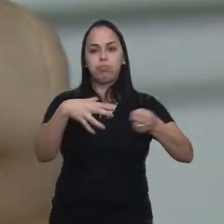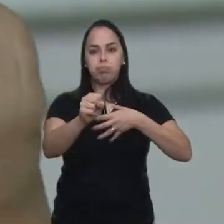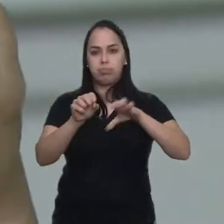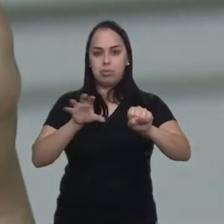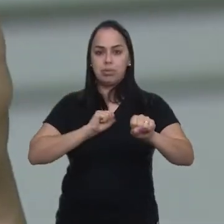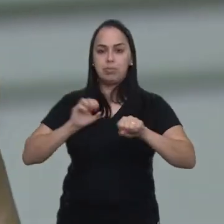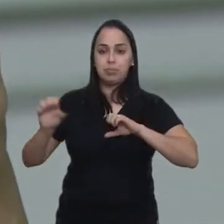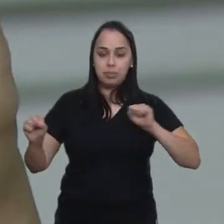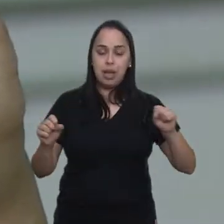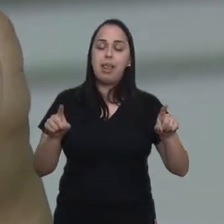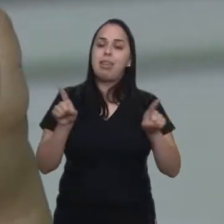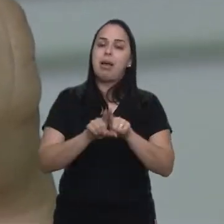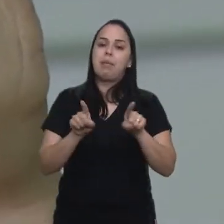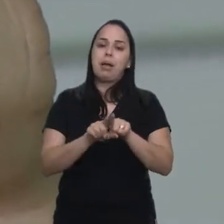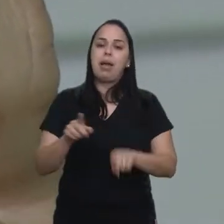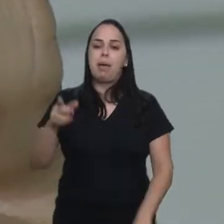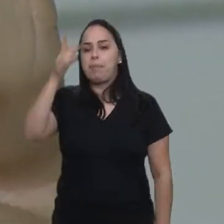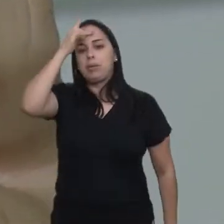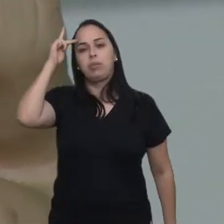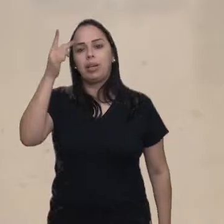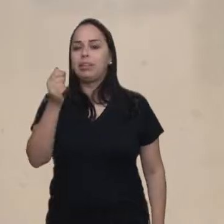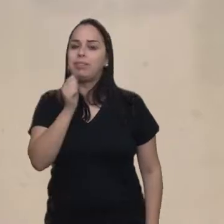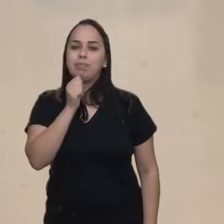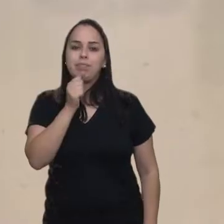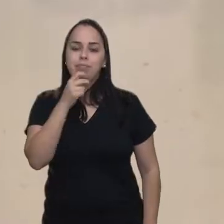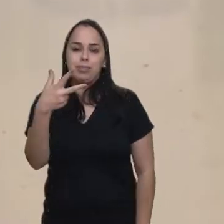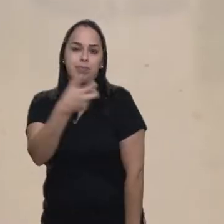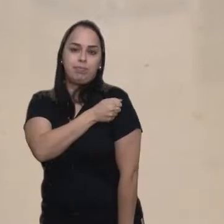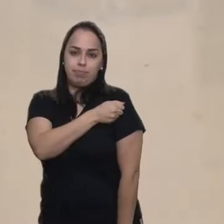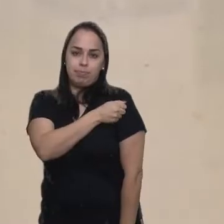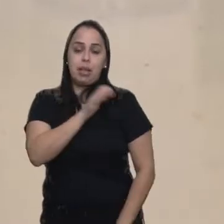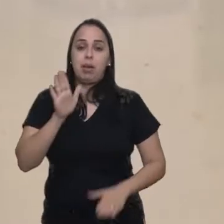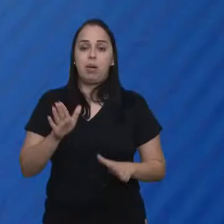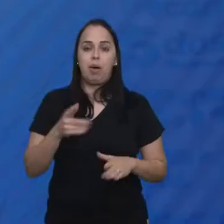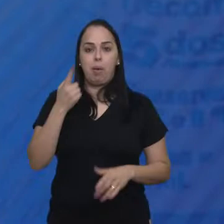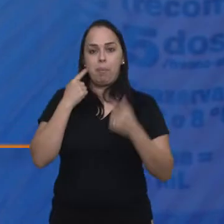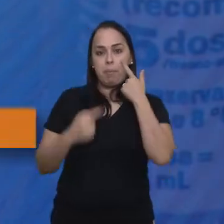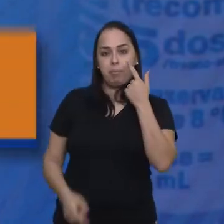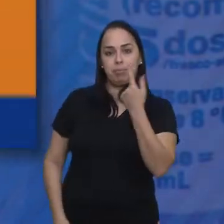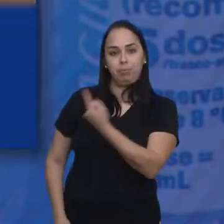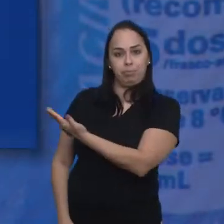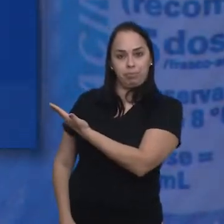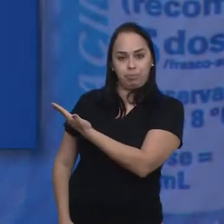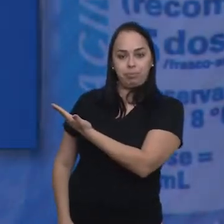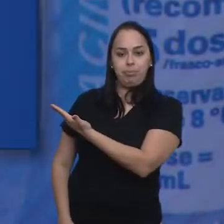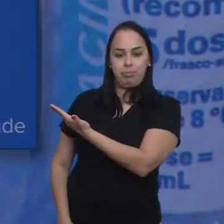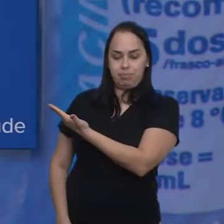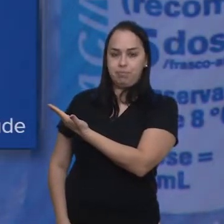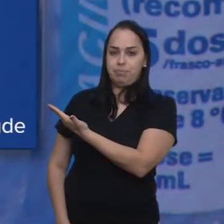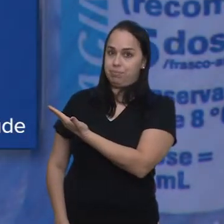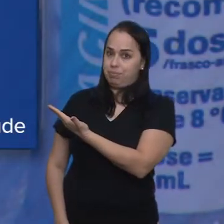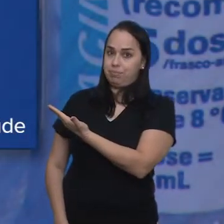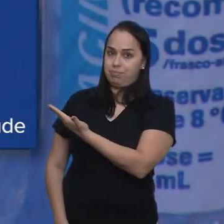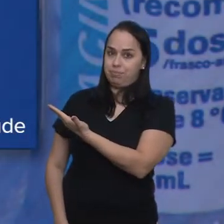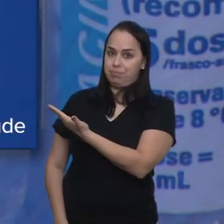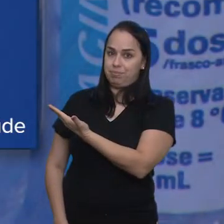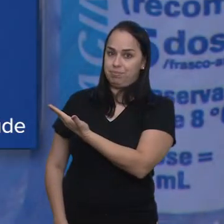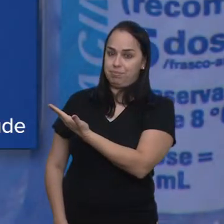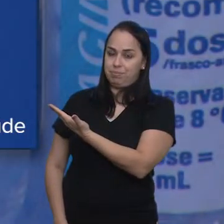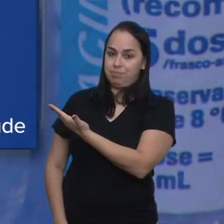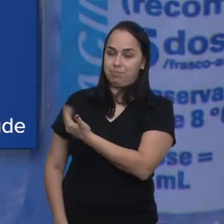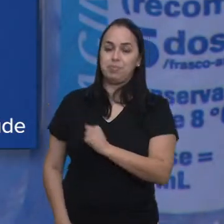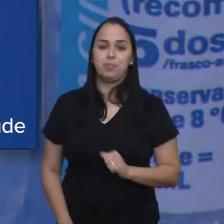e também de quem ainda não tomou a vacina. Os números mostram isso. De acordo com dados da Secretaria de